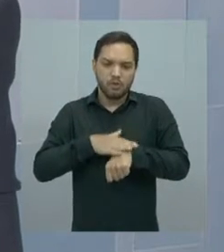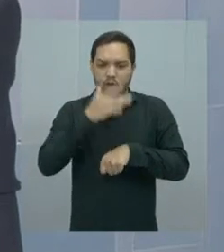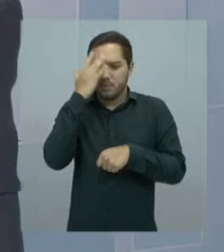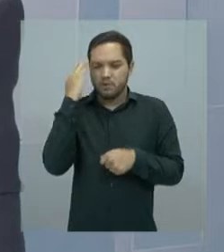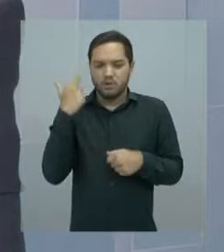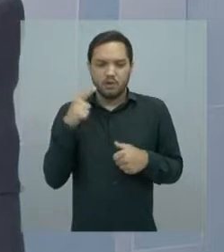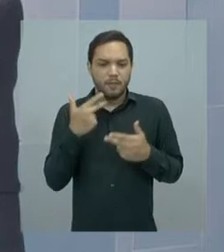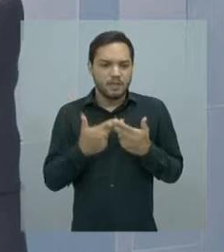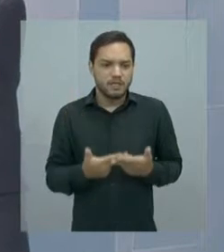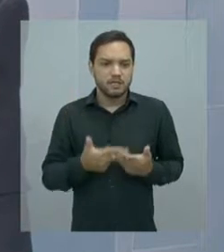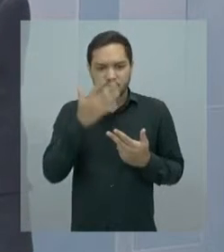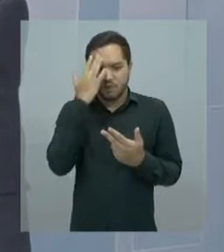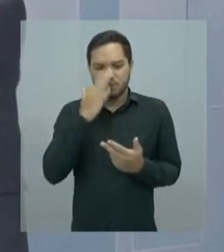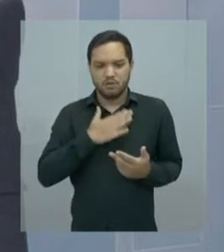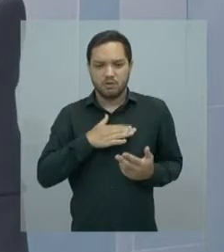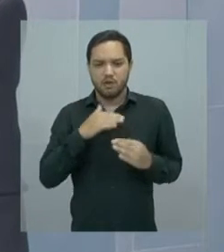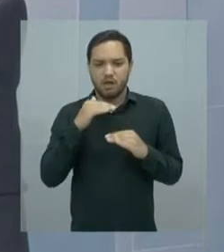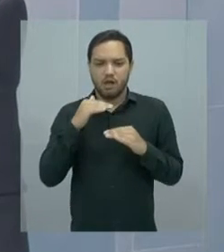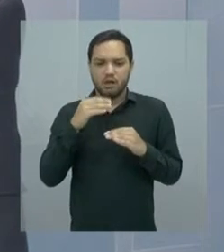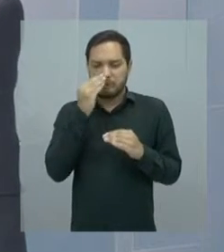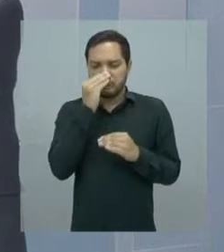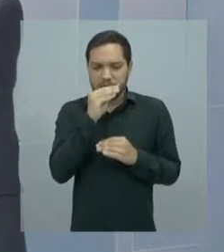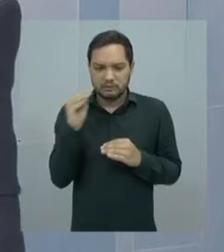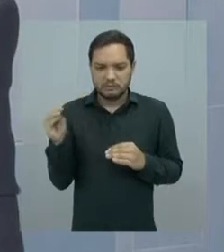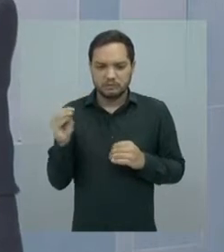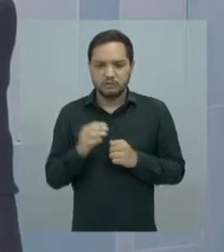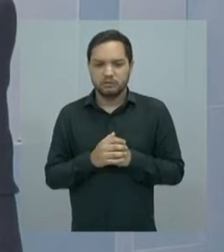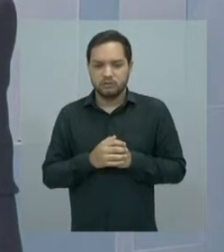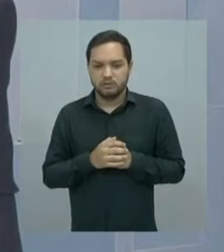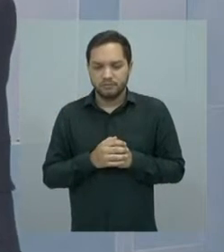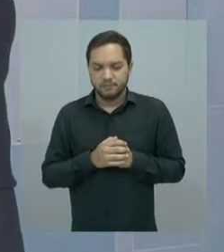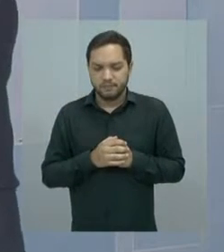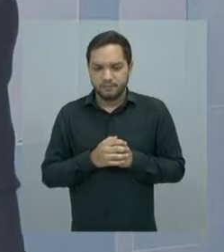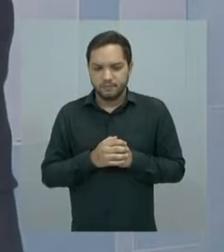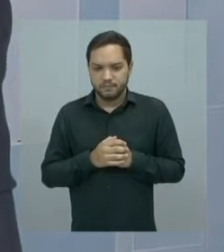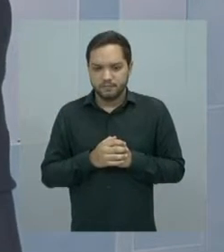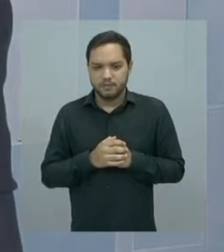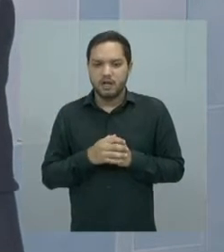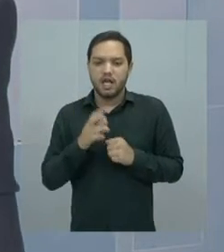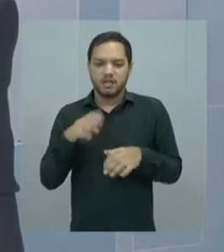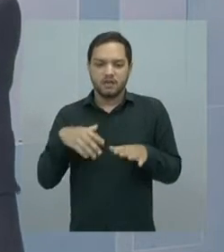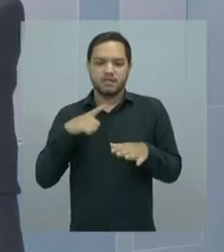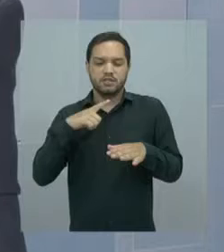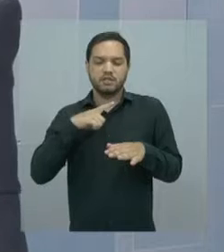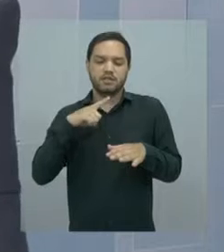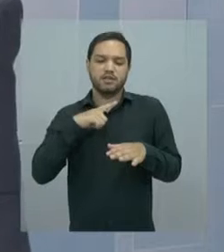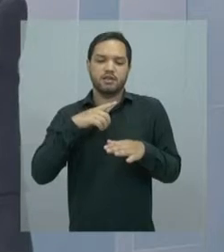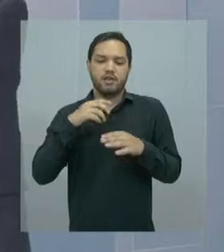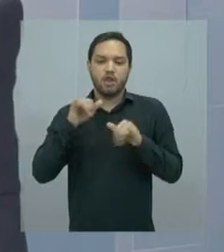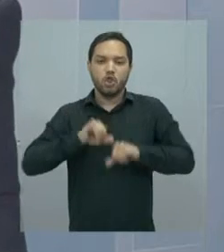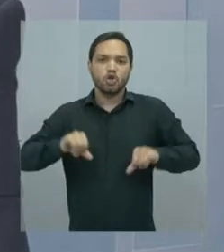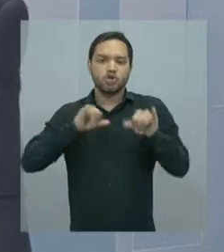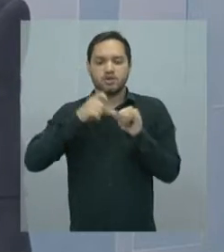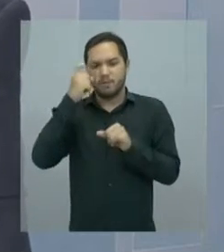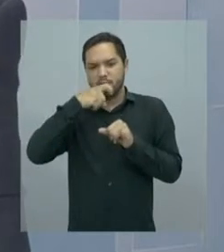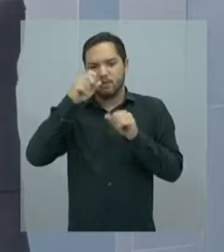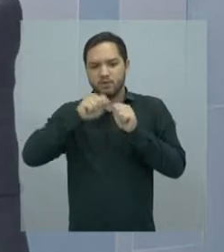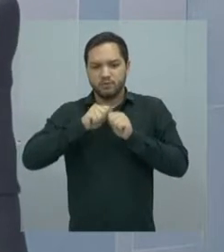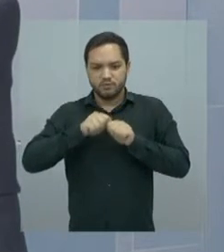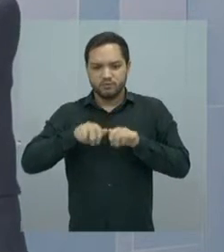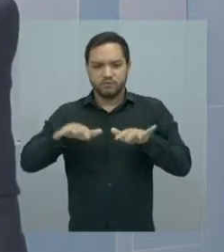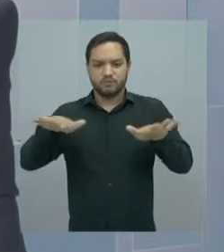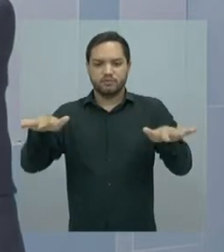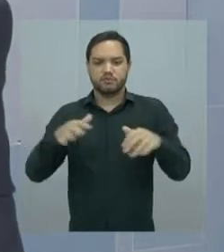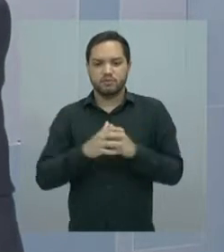tanta loucura, que tem até chega-se até, você vê alguns fake news, chega a nível de fazer críticas ao próprio